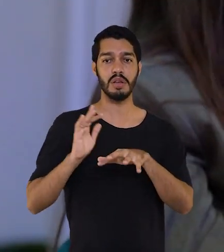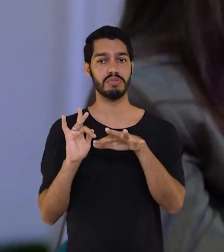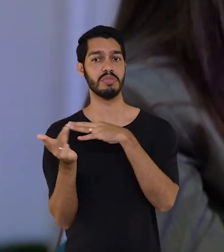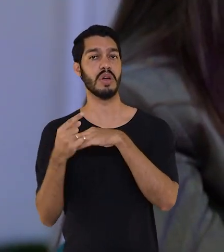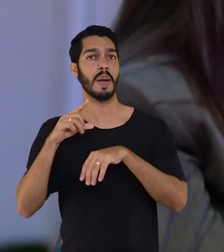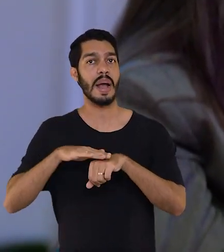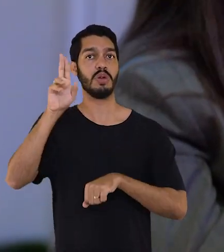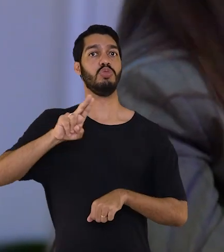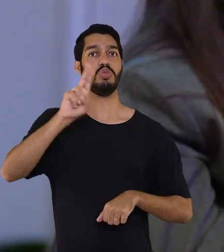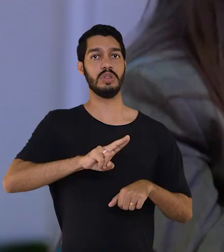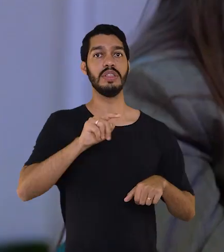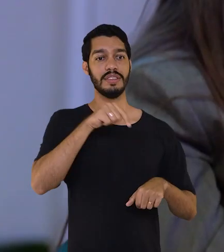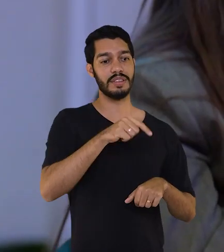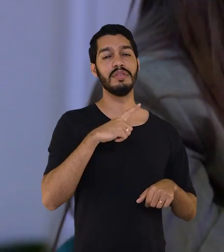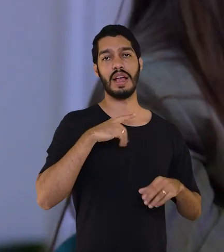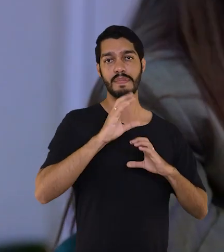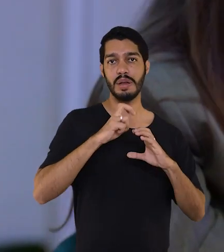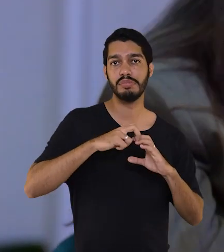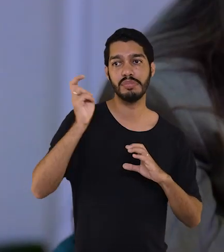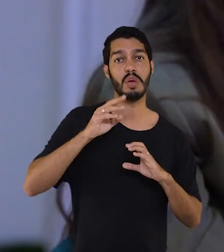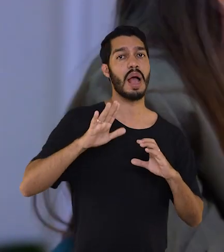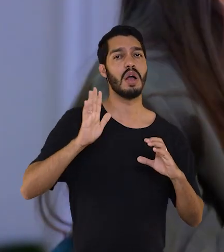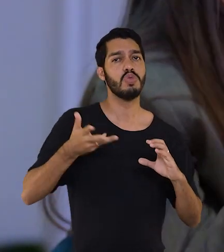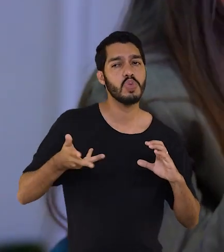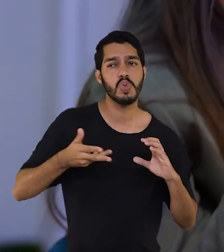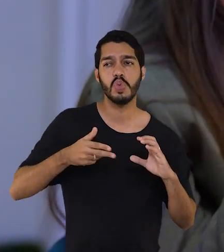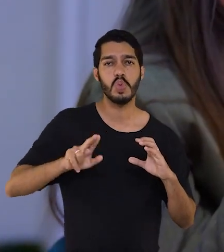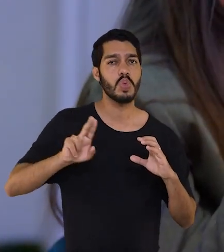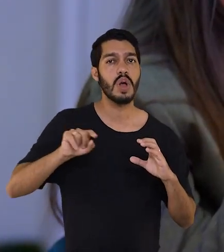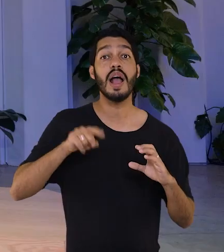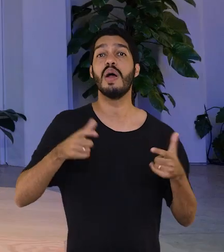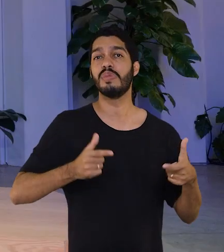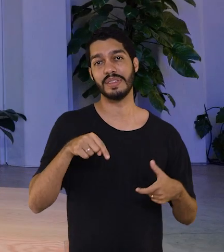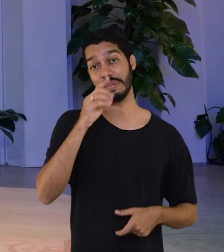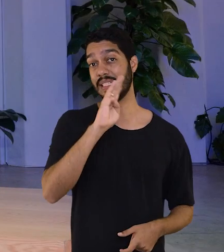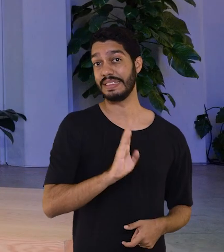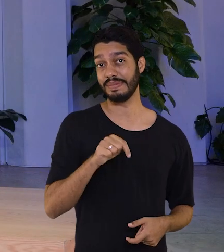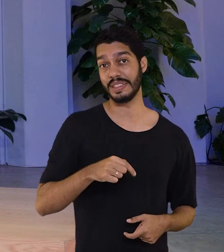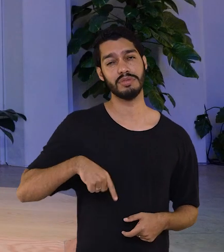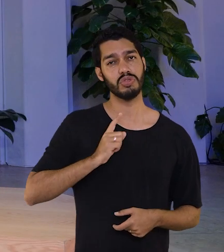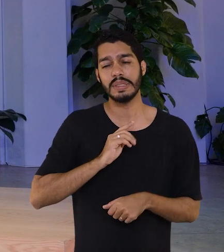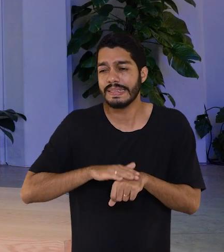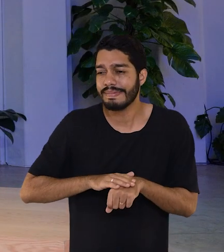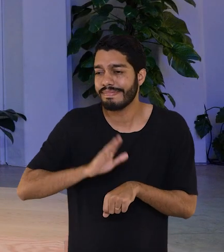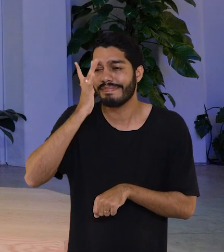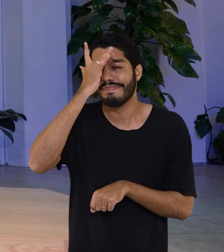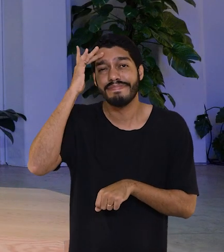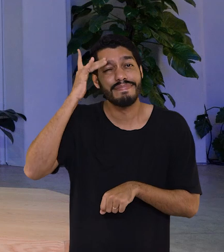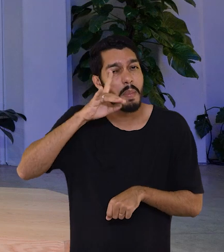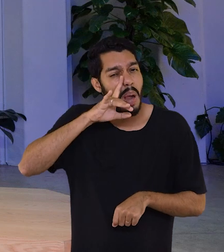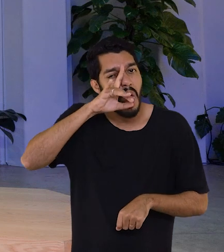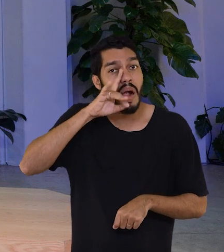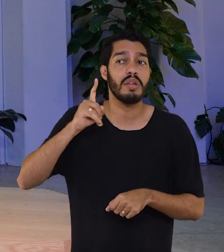mais usa rede social per capita, Brasil. O país com a adopção mais rápida de ChatGPT no mundo, Brasil. Então, tipo, é surreal o que a gente consegue fazer aqui, assim. E